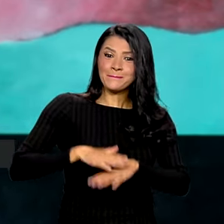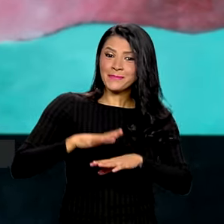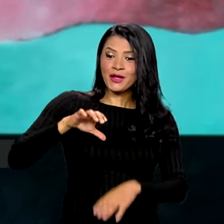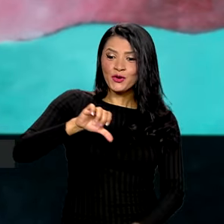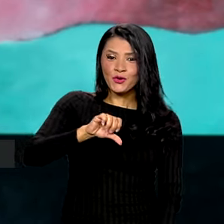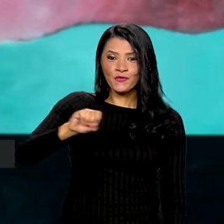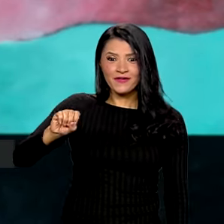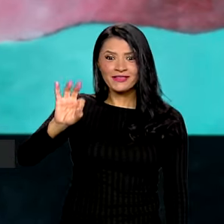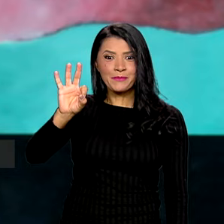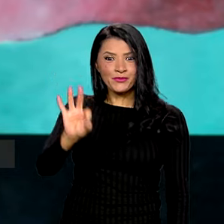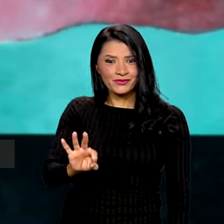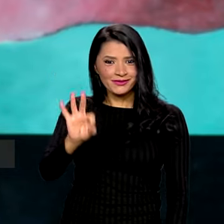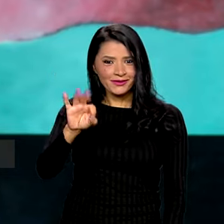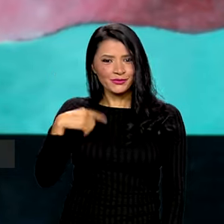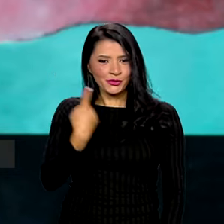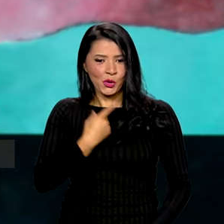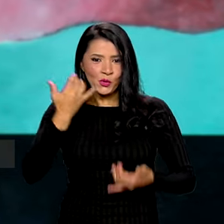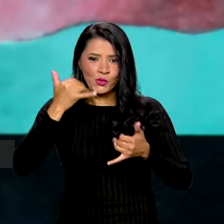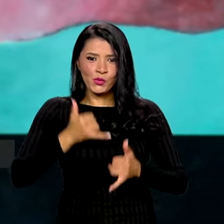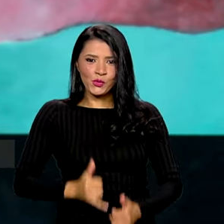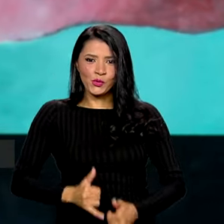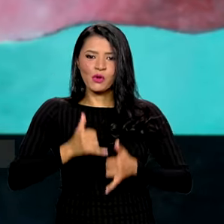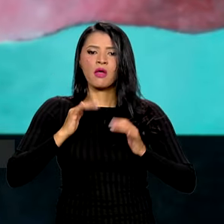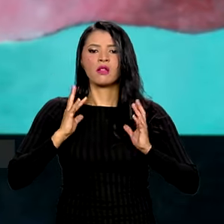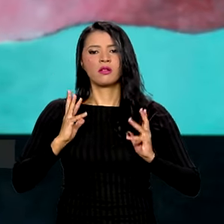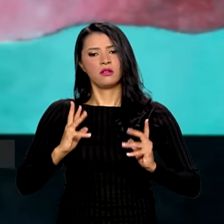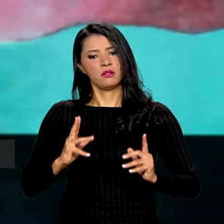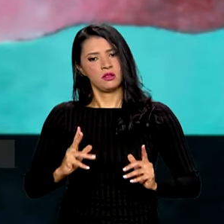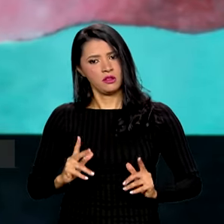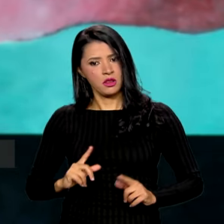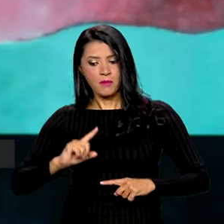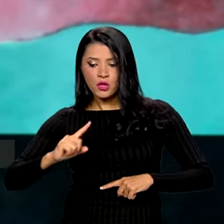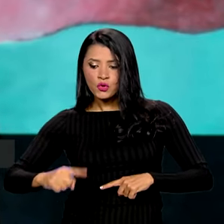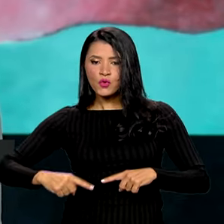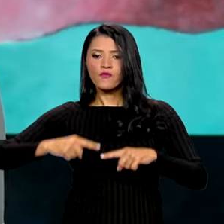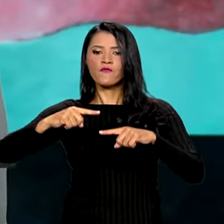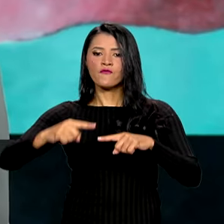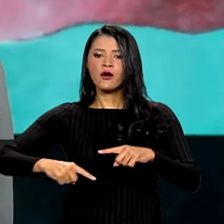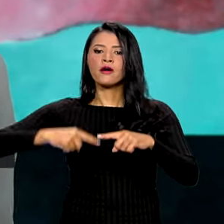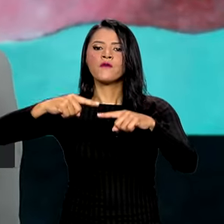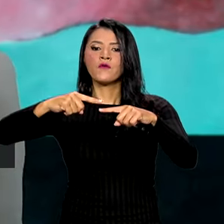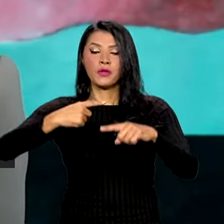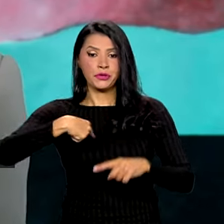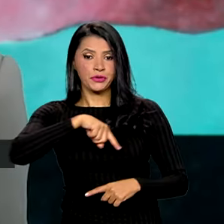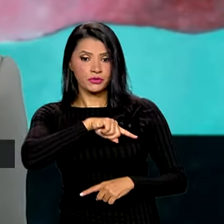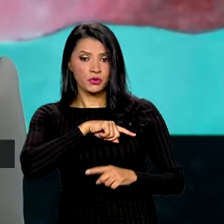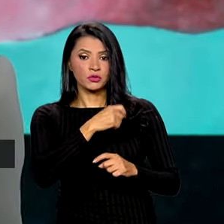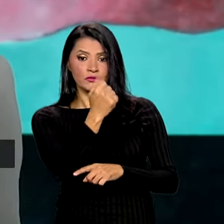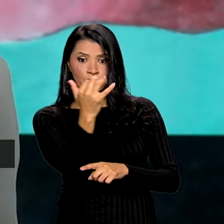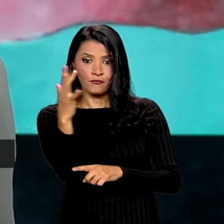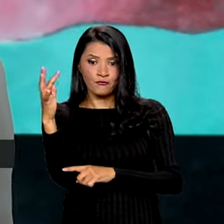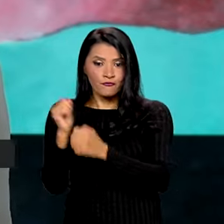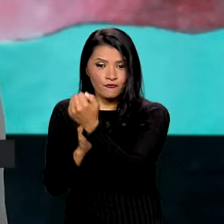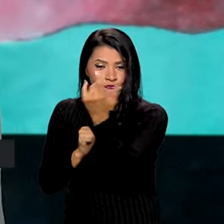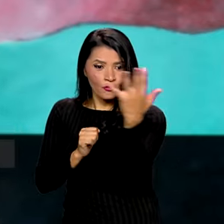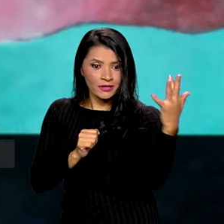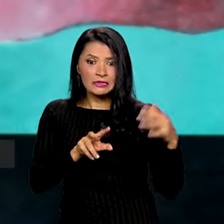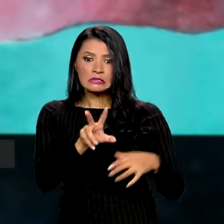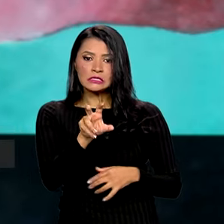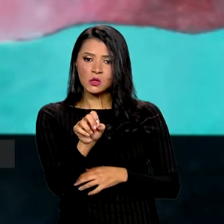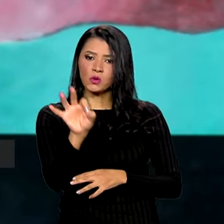matriz energética é renovável limpa, e as nossas florestas, nós temos 50% delas